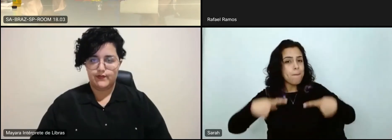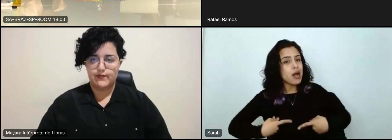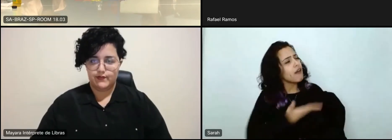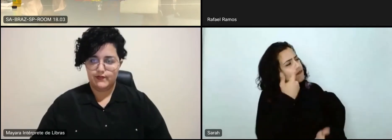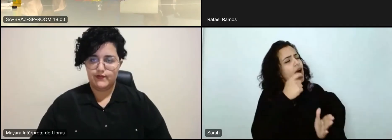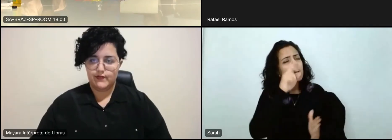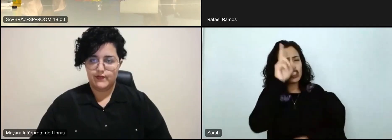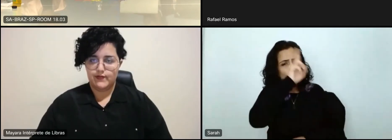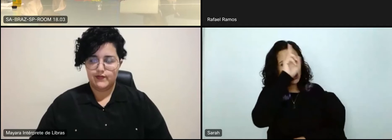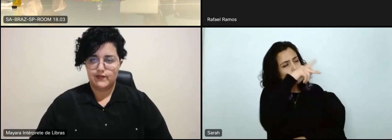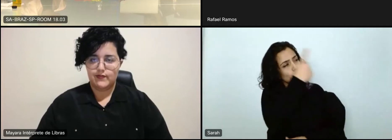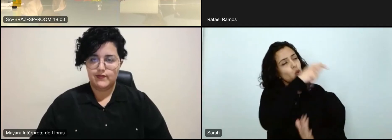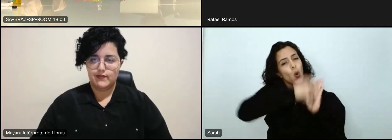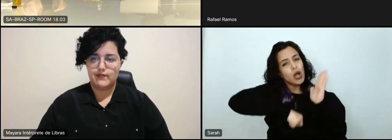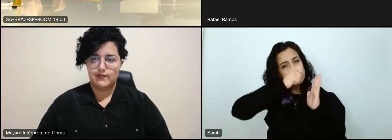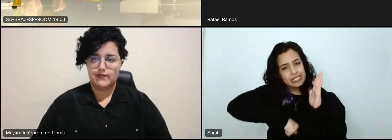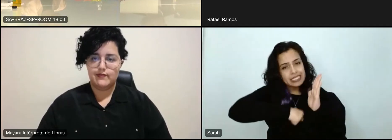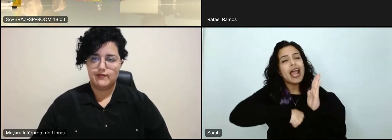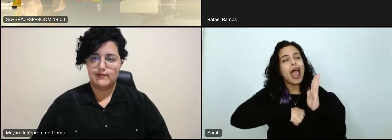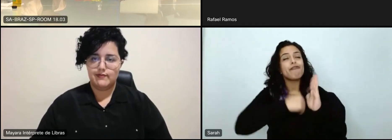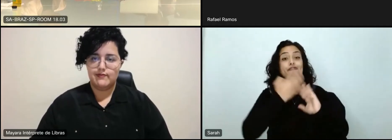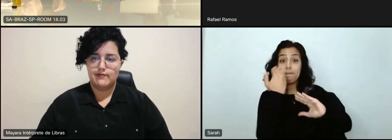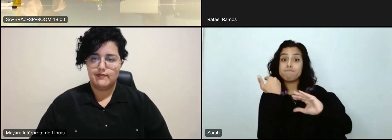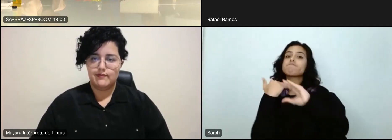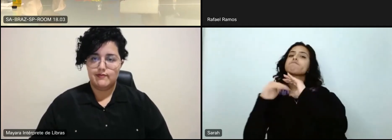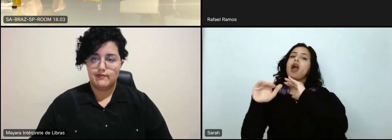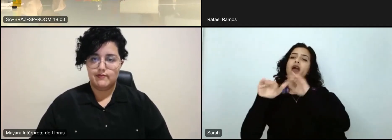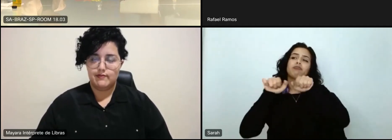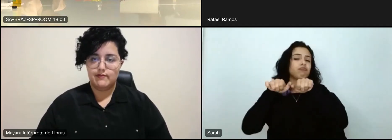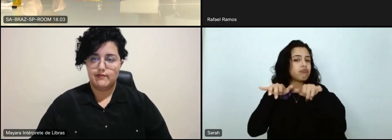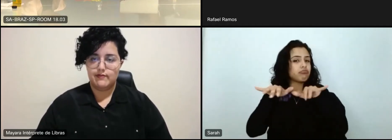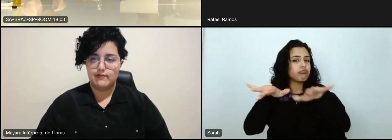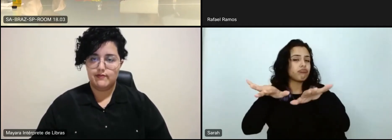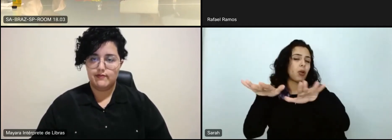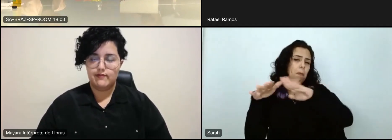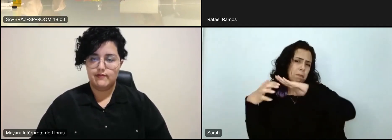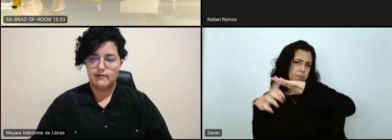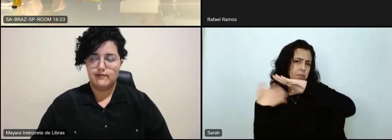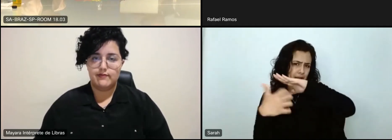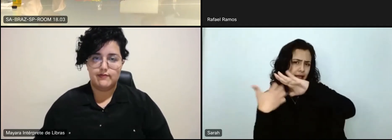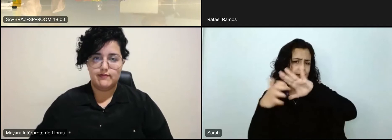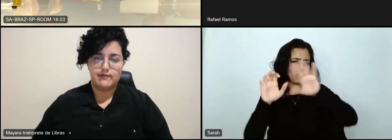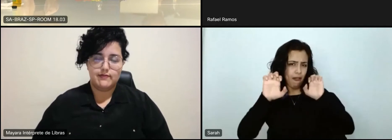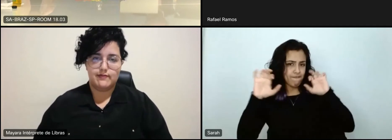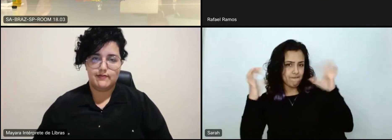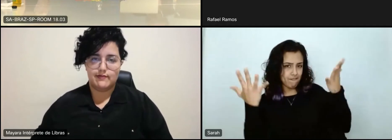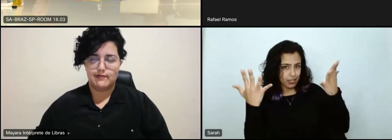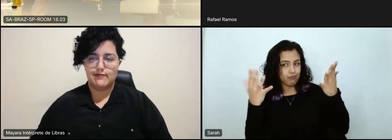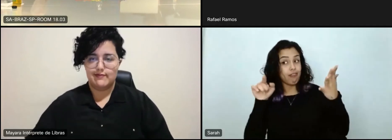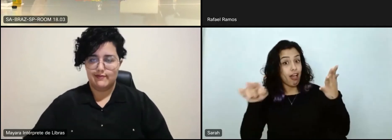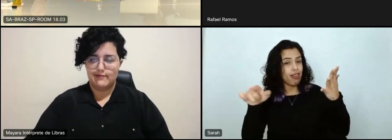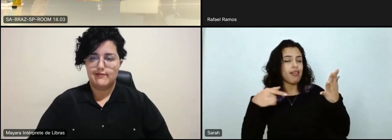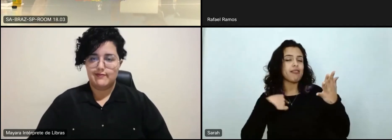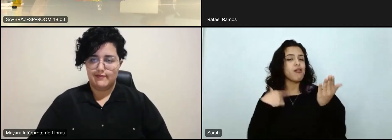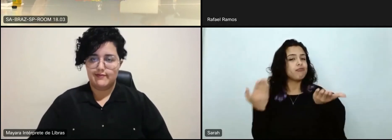eles selecionam as melhores histórias, e isso é compartilhar com a companhia num evento, né? Foi ali onde eu acabei de